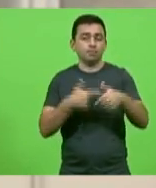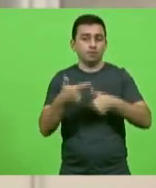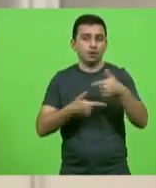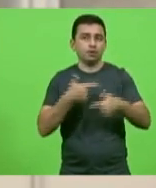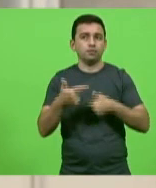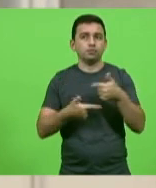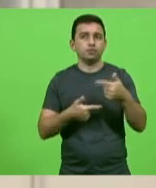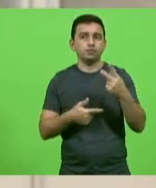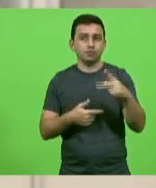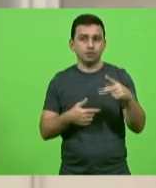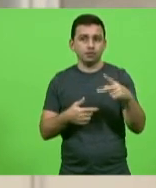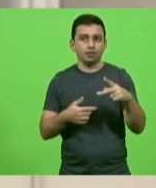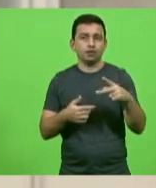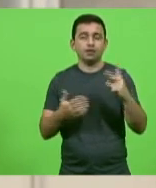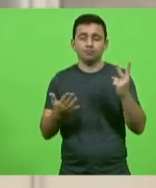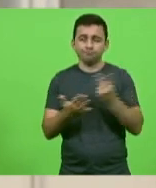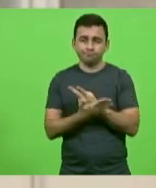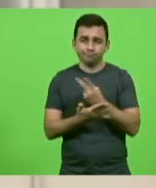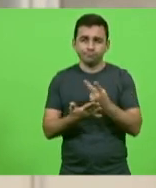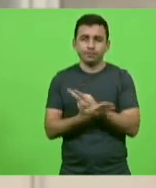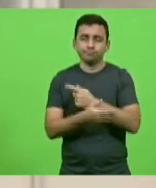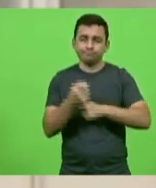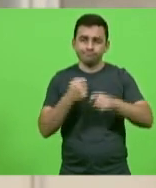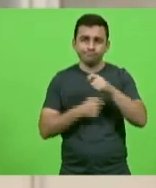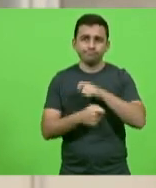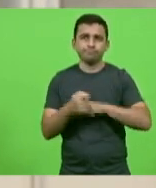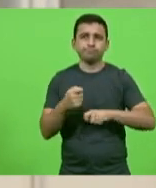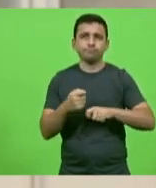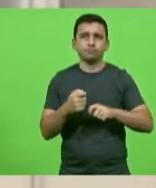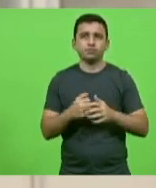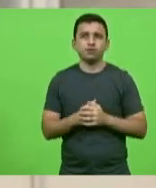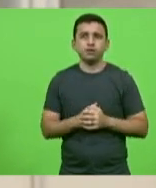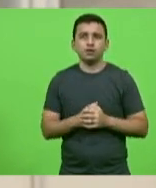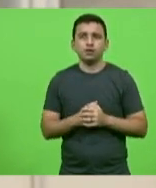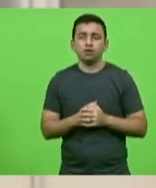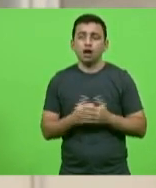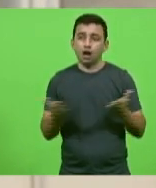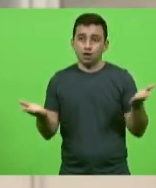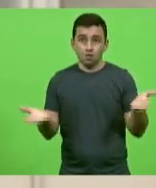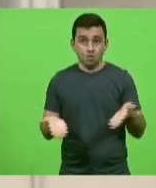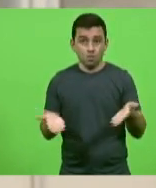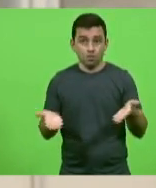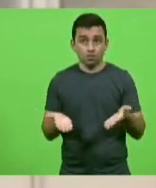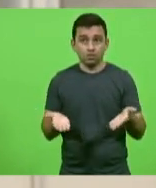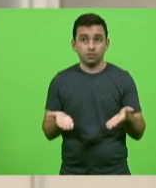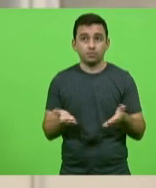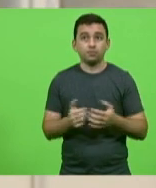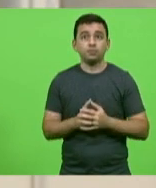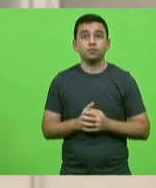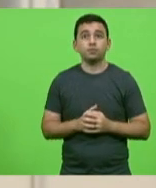a probidade na administração e no presente caso